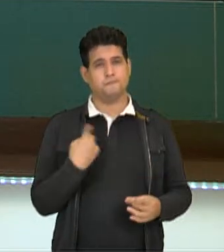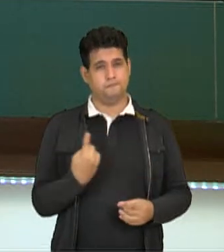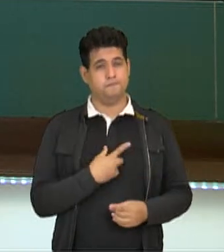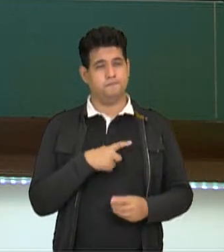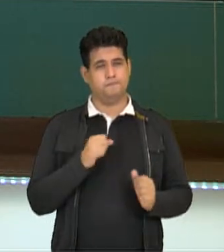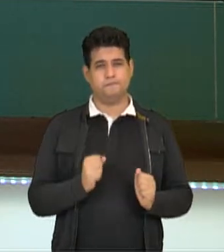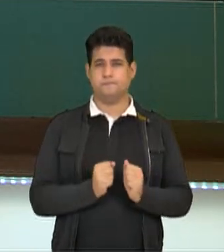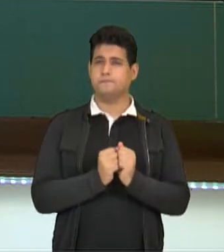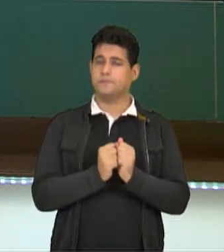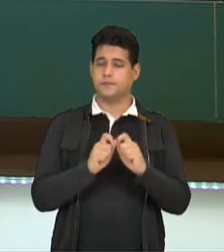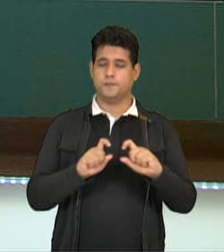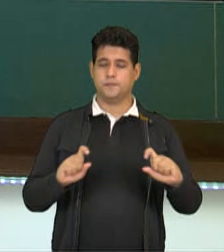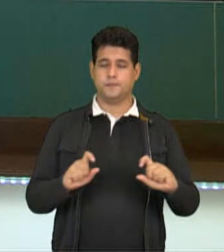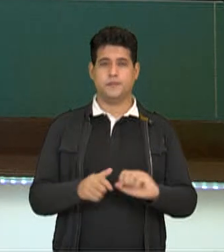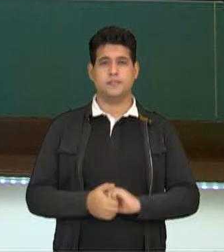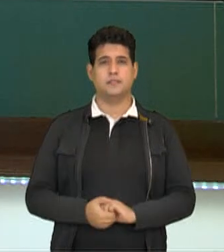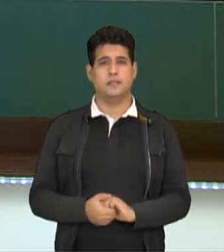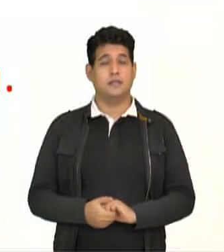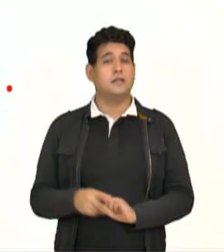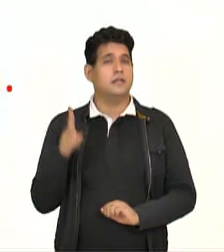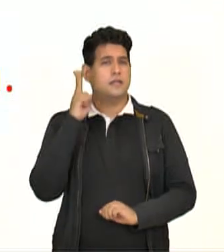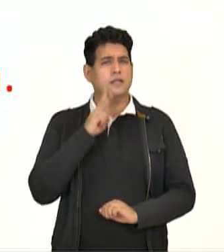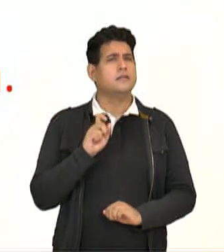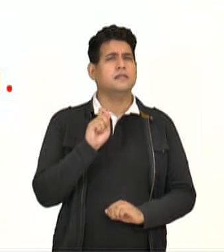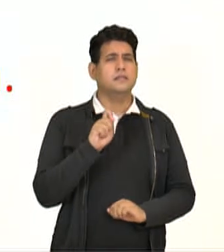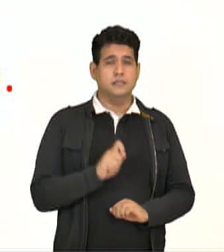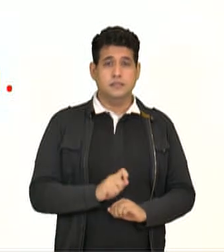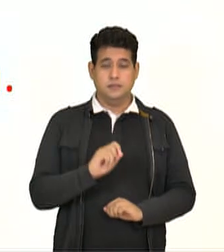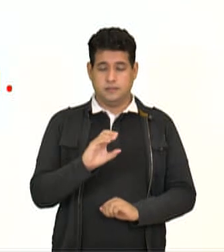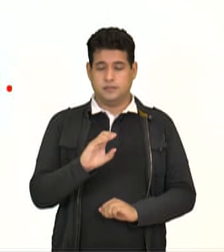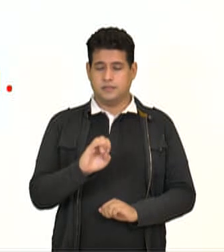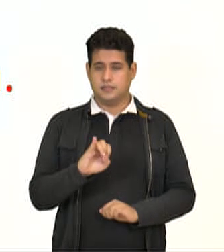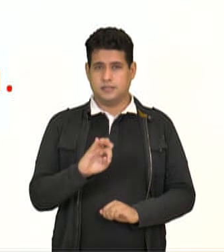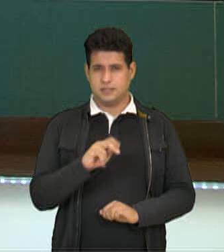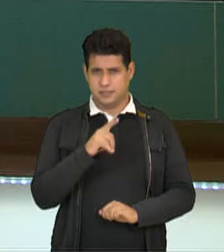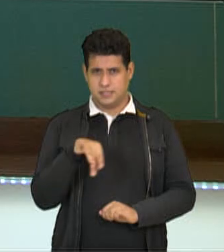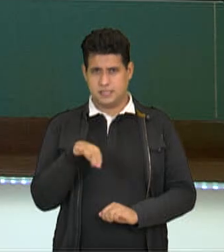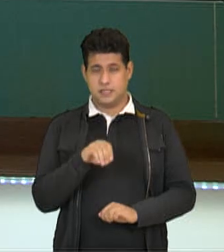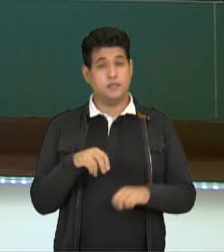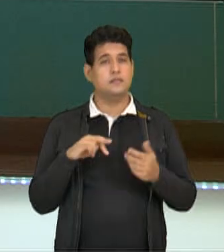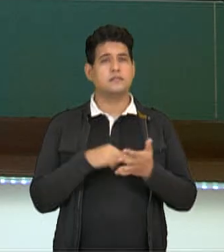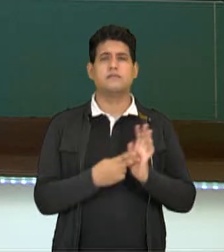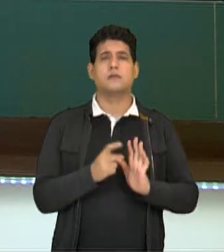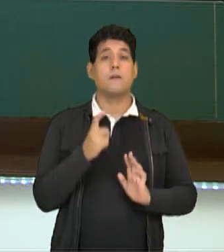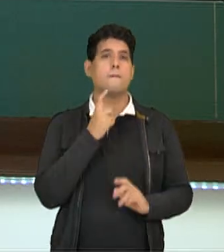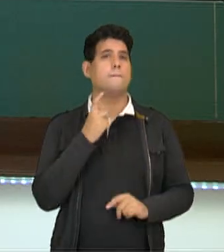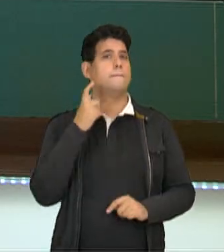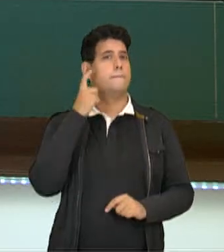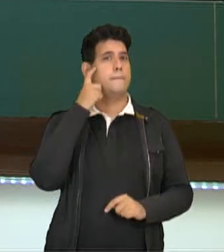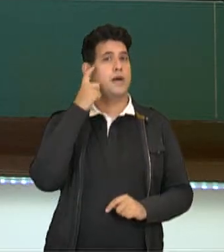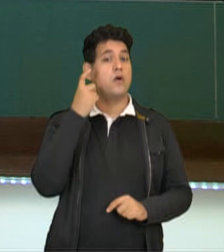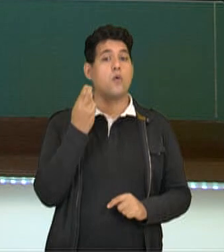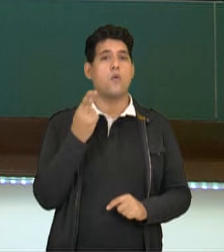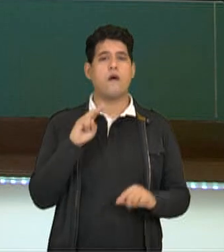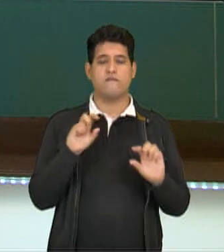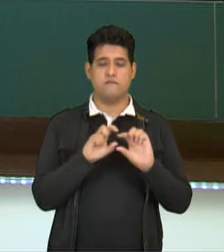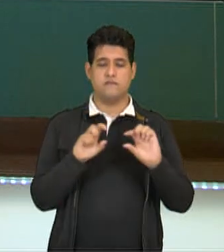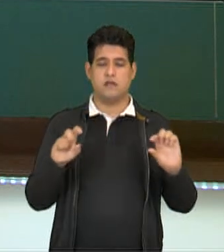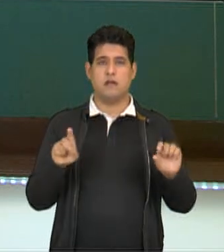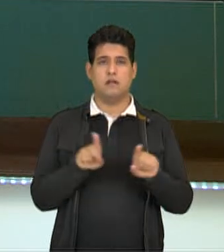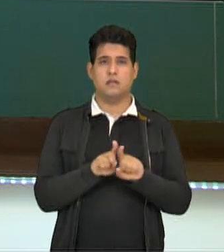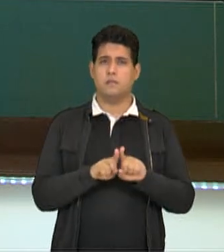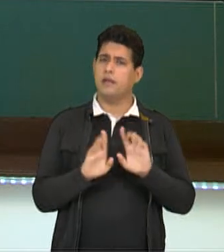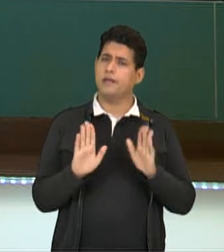temos aqui, essa frase. Lembrando, gente, que citação, ela é um pensamento ou a frase que